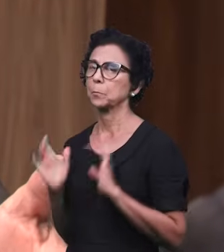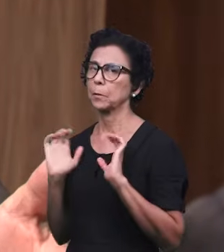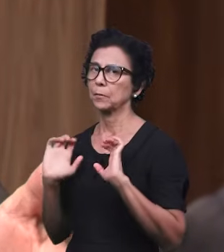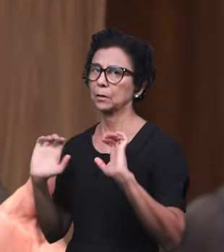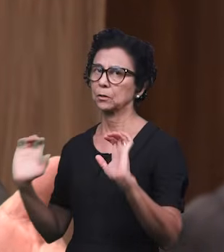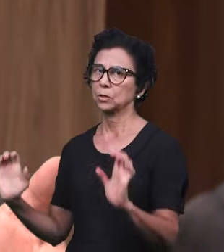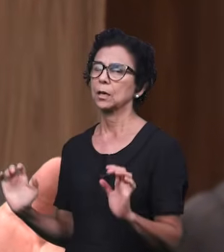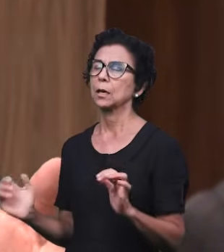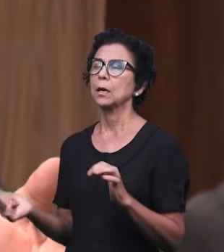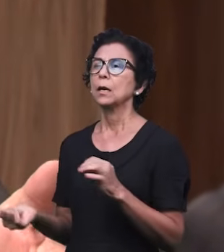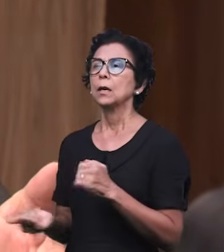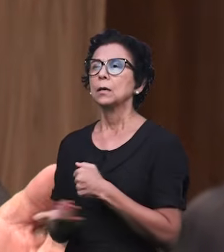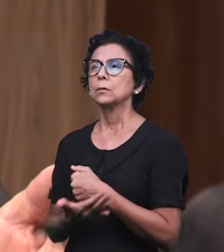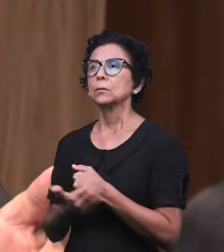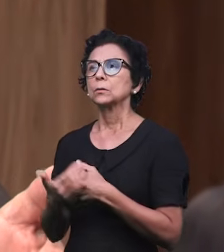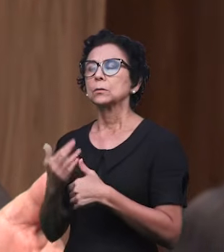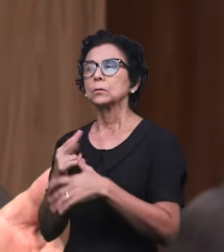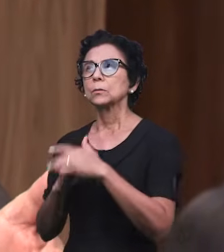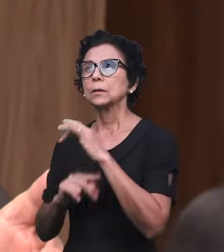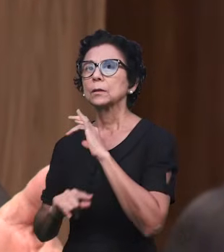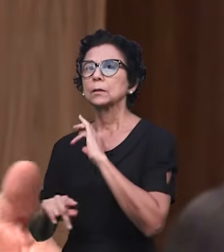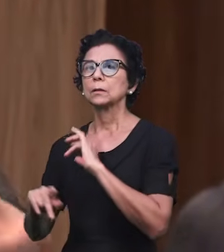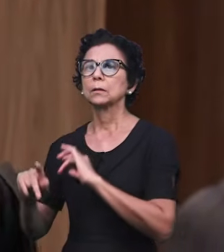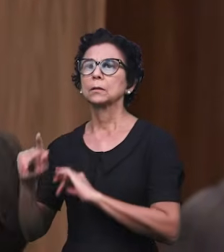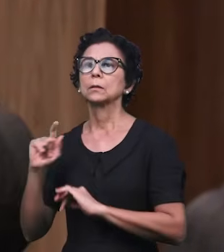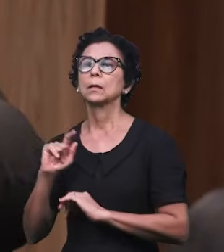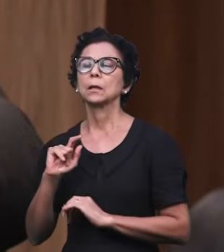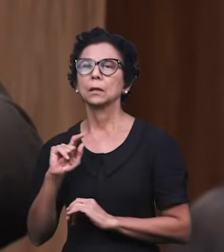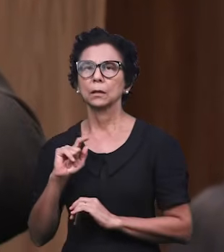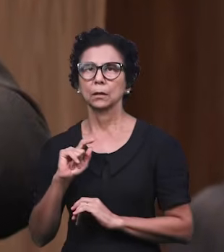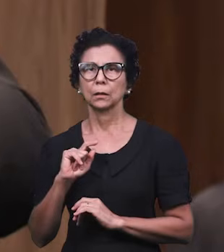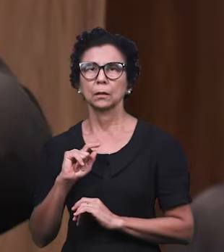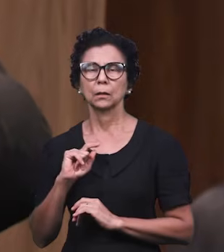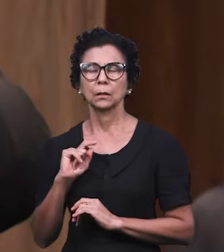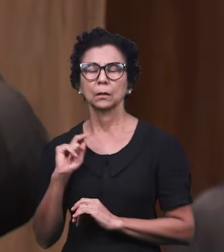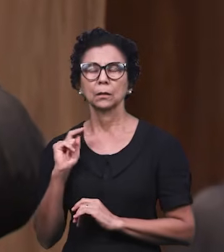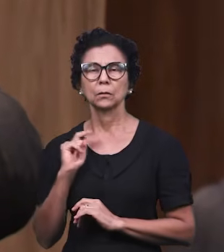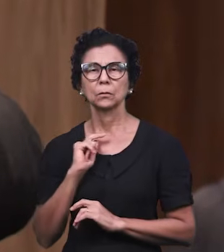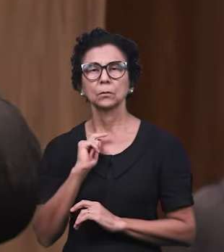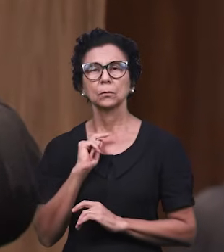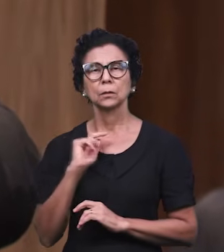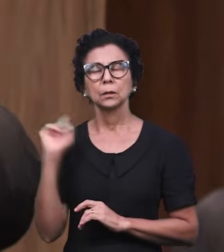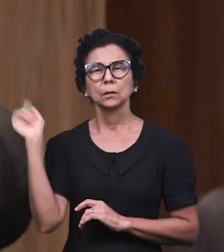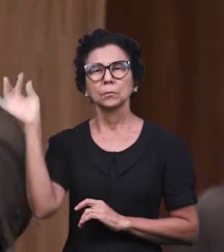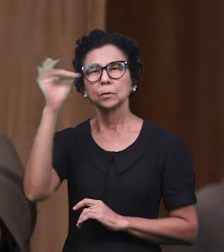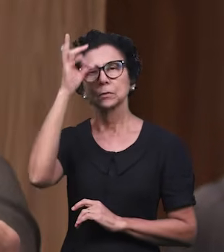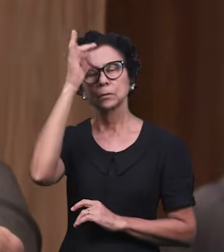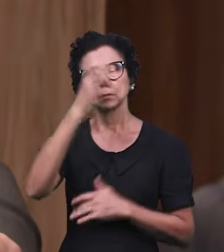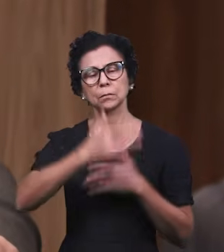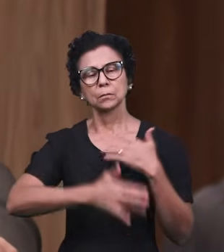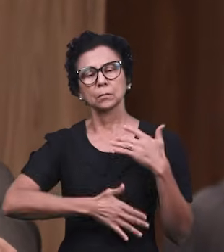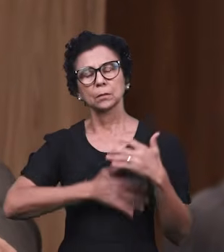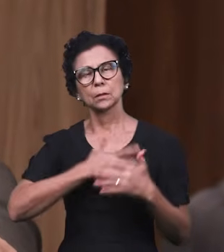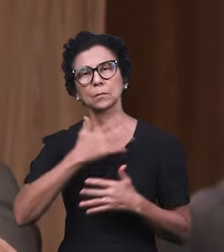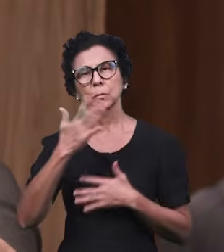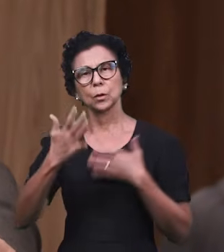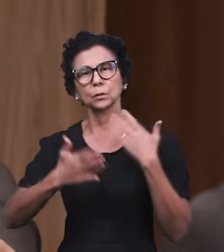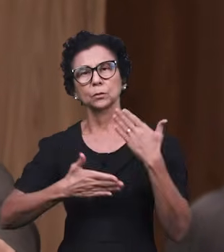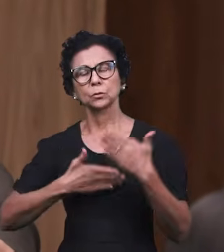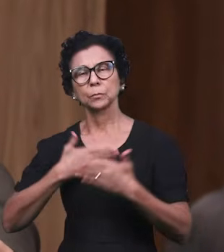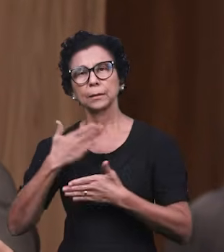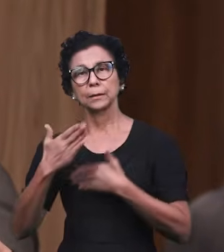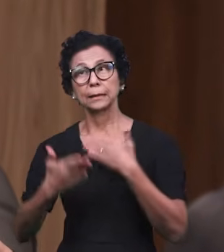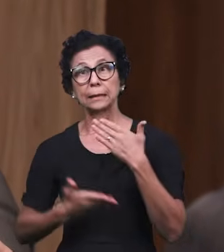um consolo eterno para a vida do homem, ele enche o coração do homem de uma esperança de uma vida